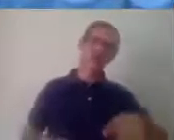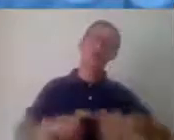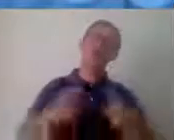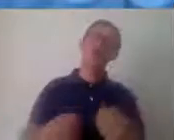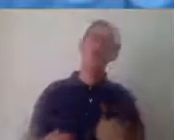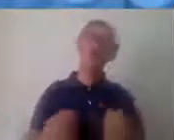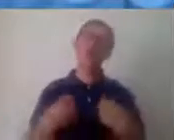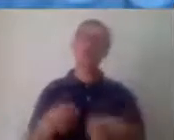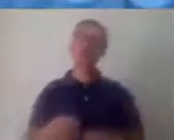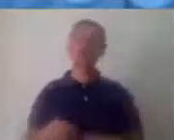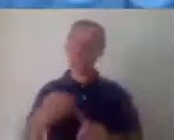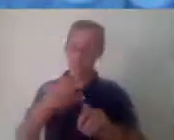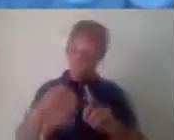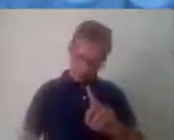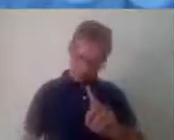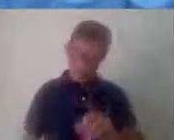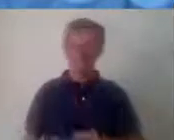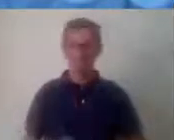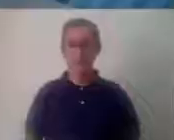como que foi a definição?